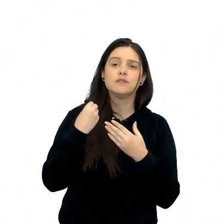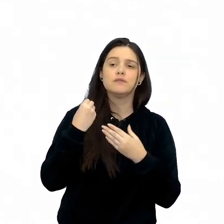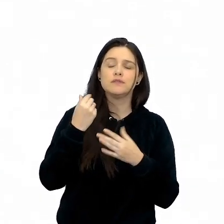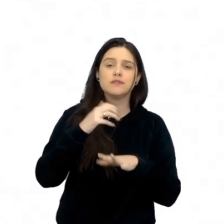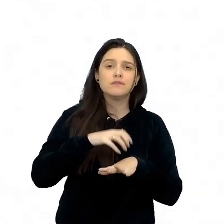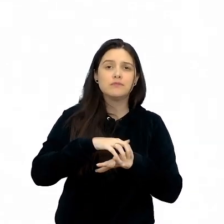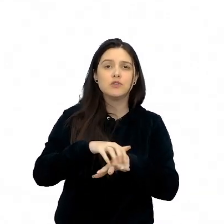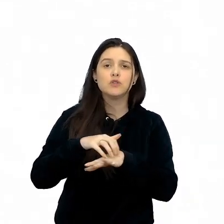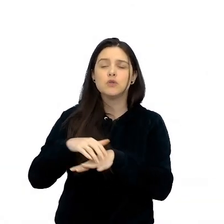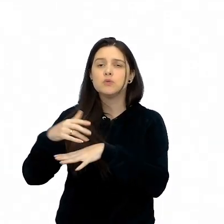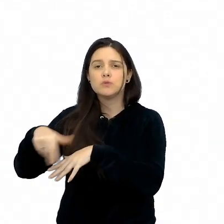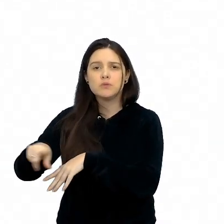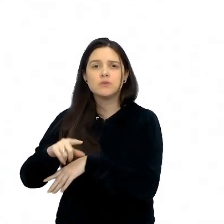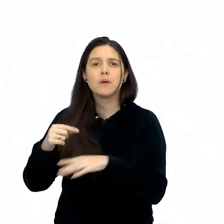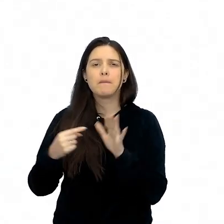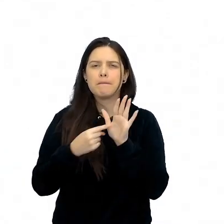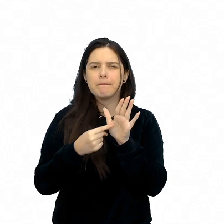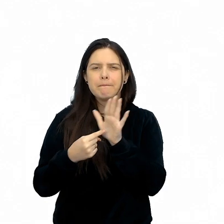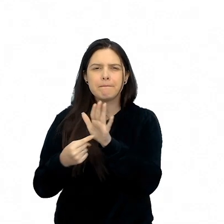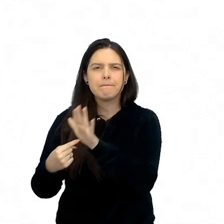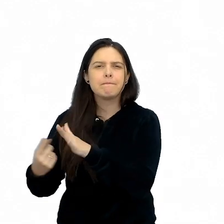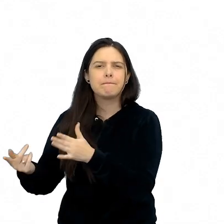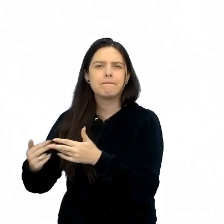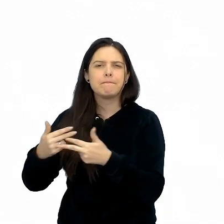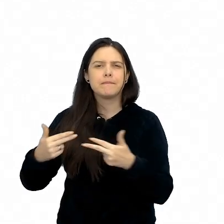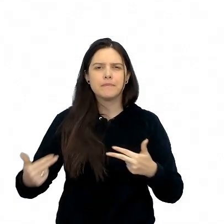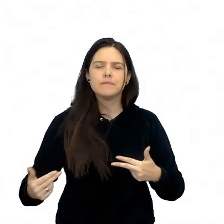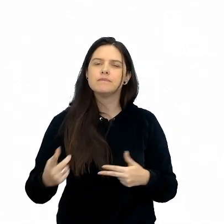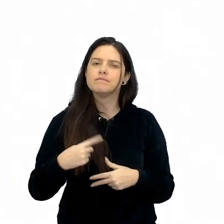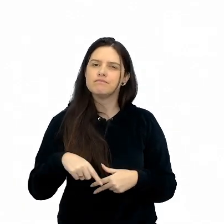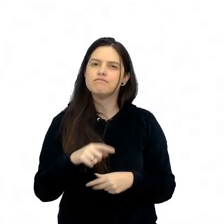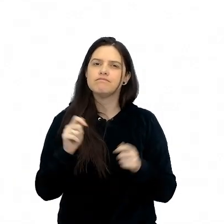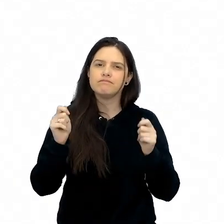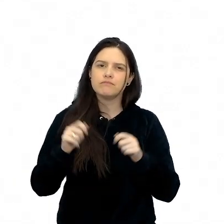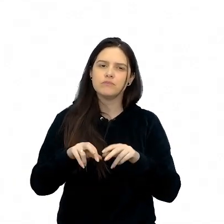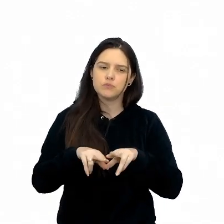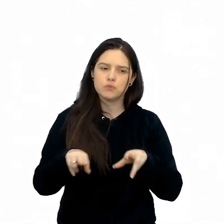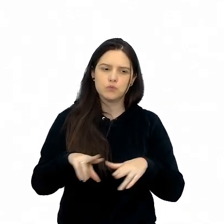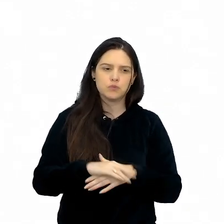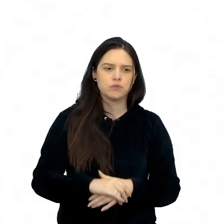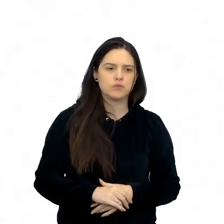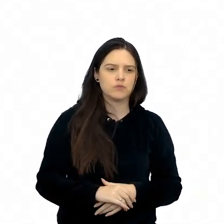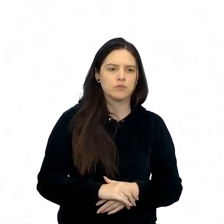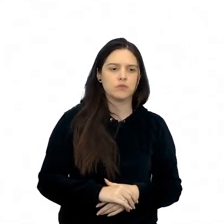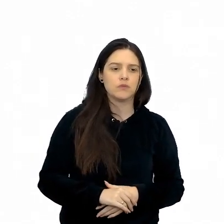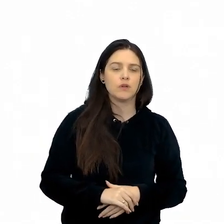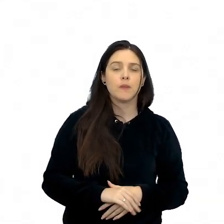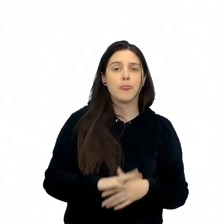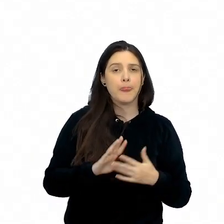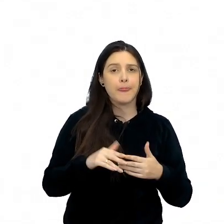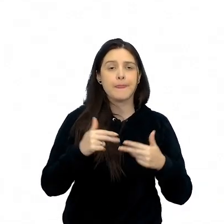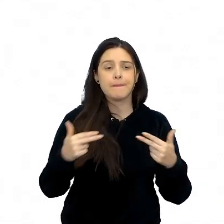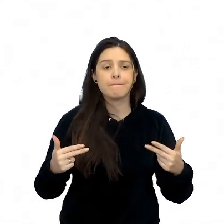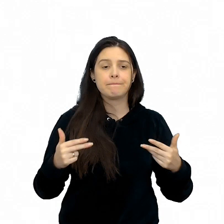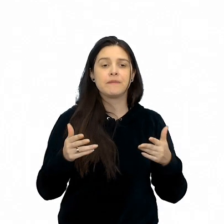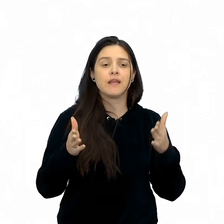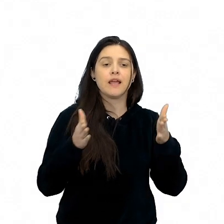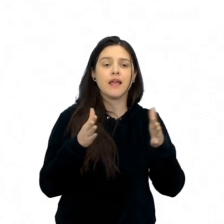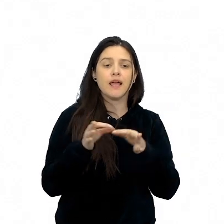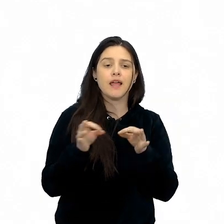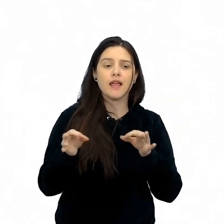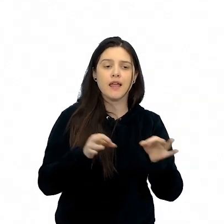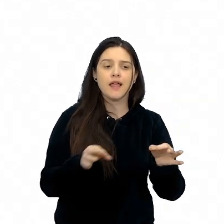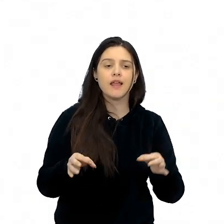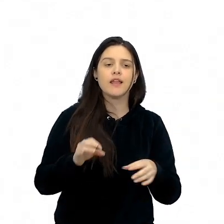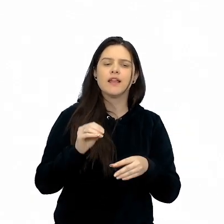os ângulos para um ponto, vai mostrar que eles estão todos ali dentro, até aí ainda é tranquilo para a gente. Quando eu falo calcular a medida do ângulo desconhecido